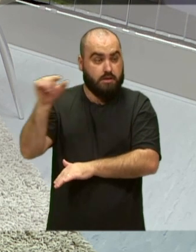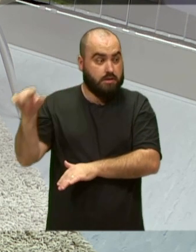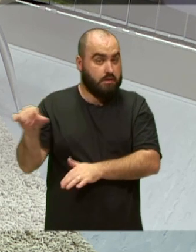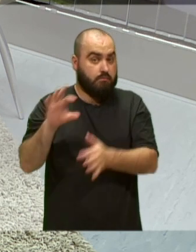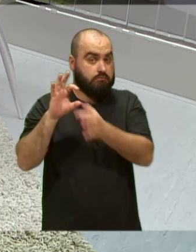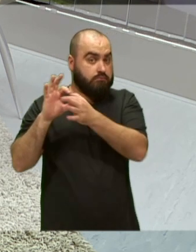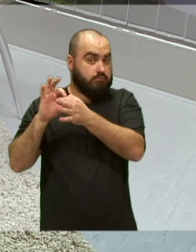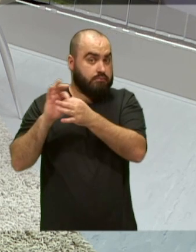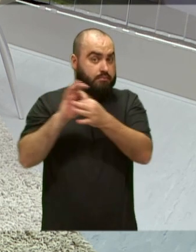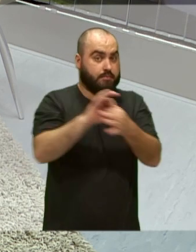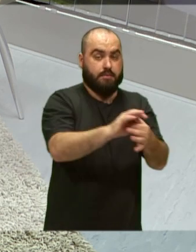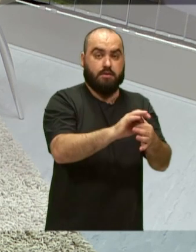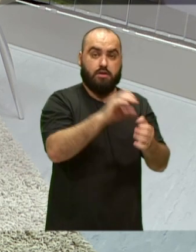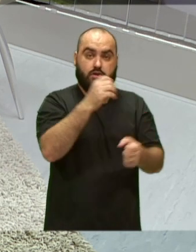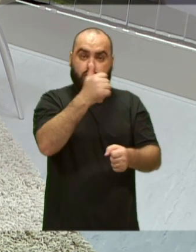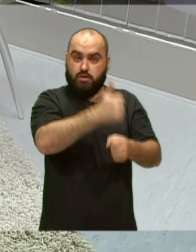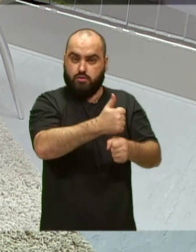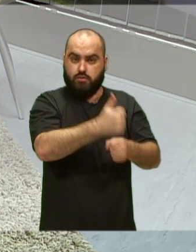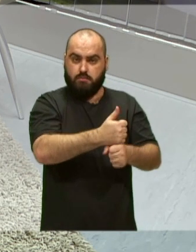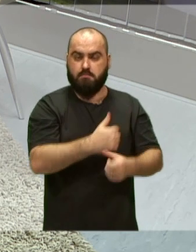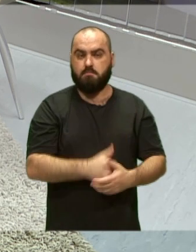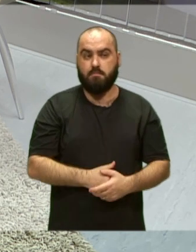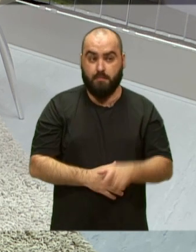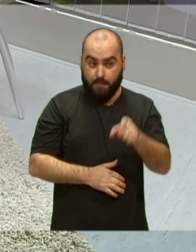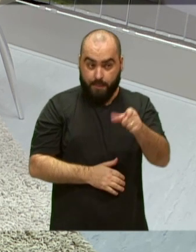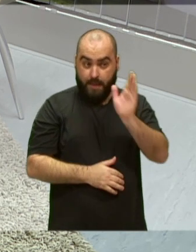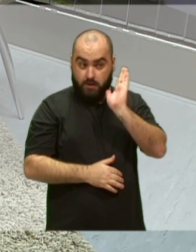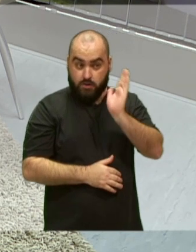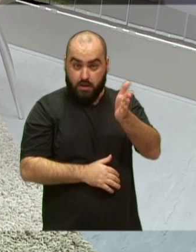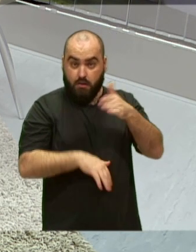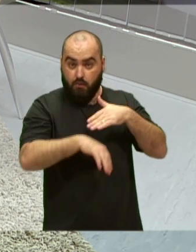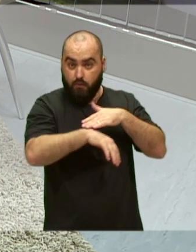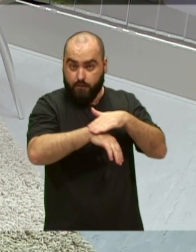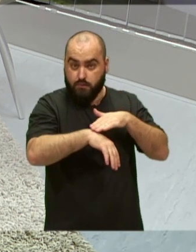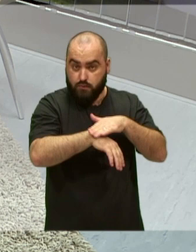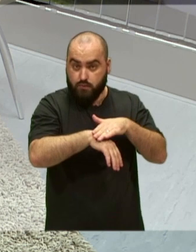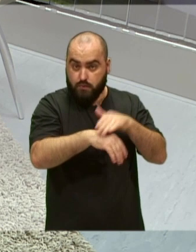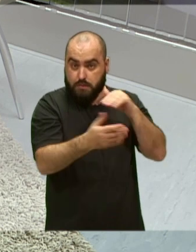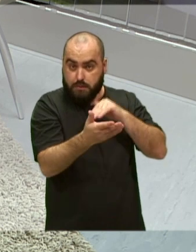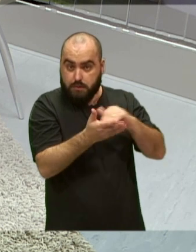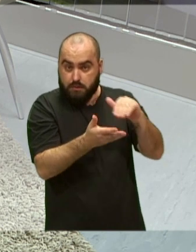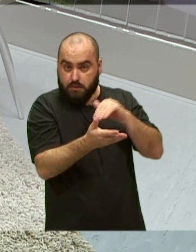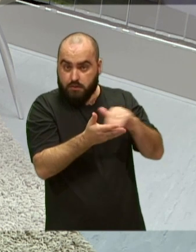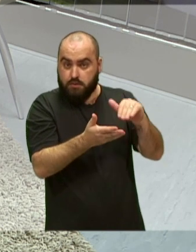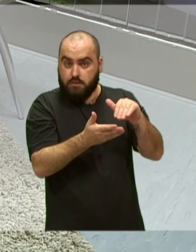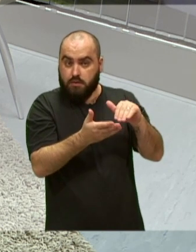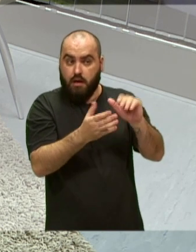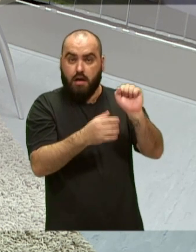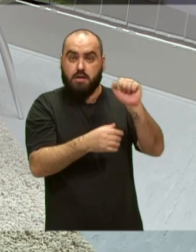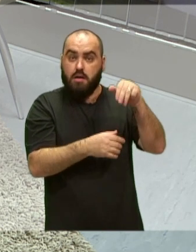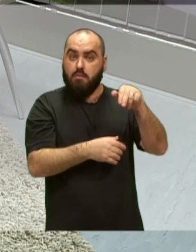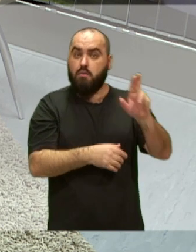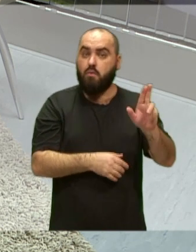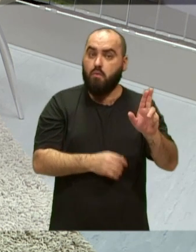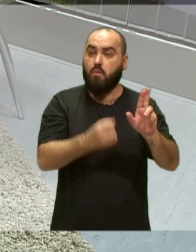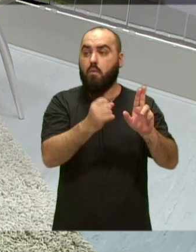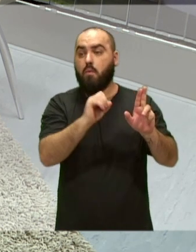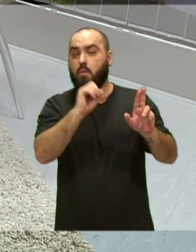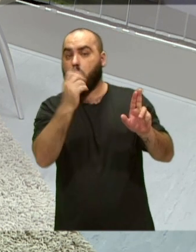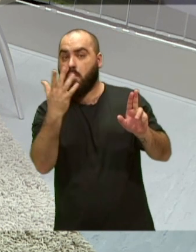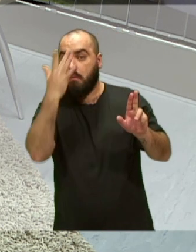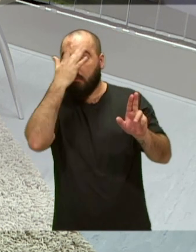diretor O senhor já conversou com alguém com Secretaria de Urbanismo ou até mesmo com o Prefeito